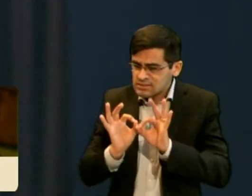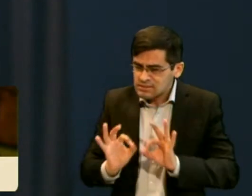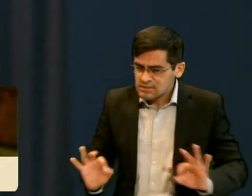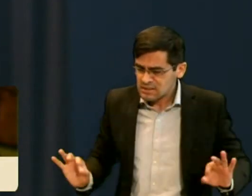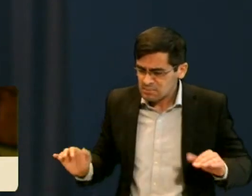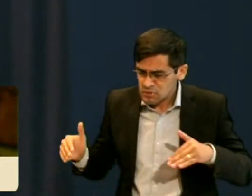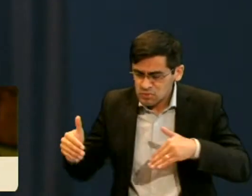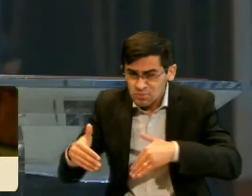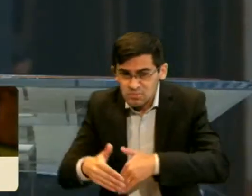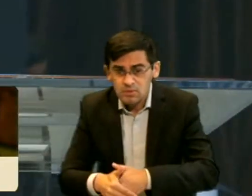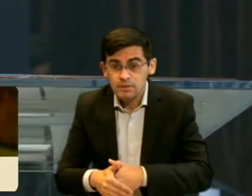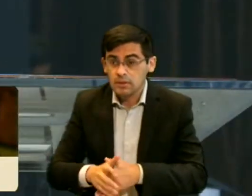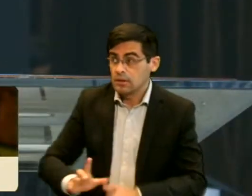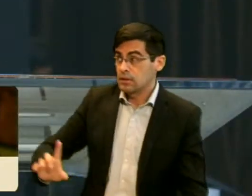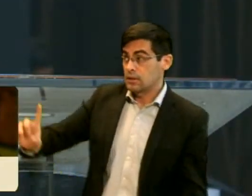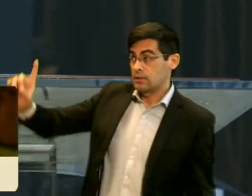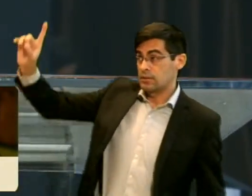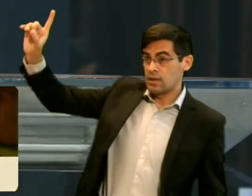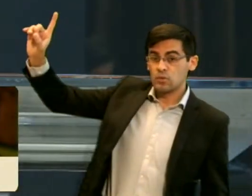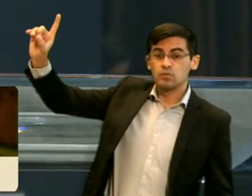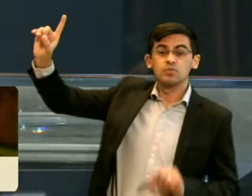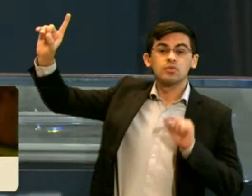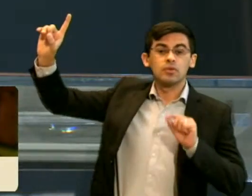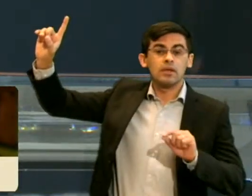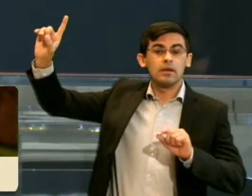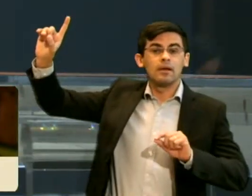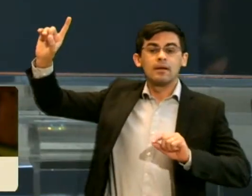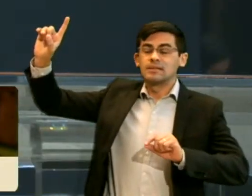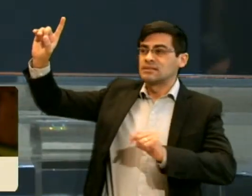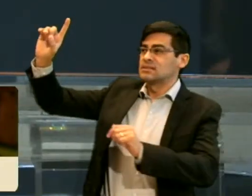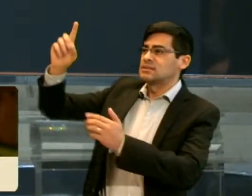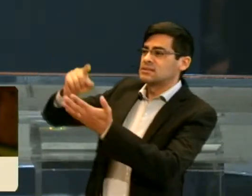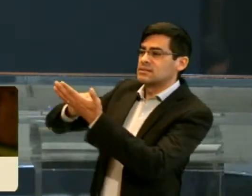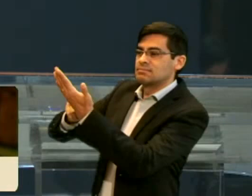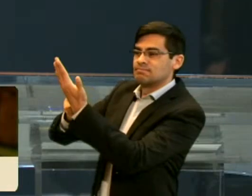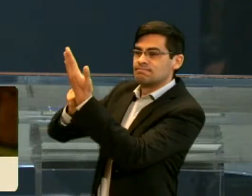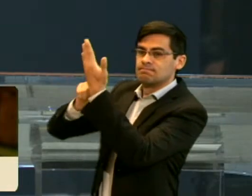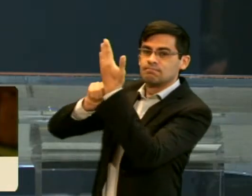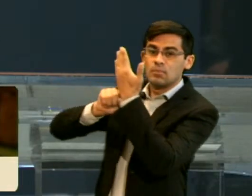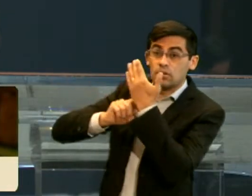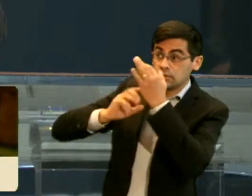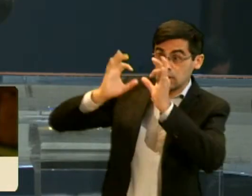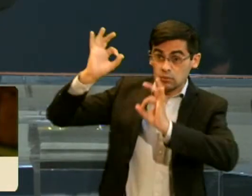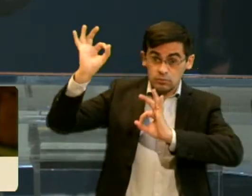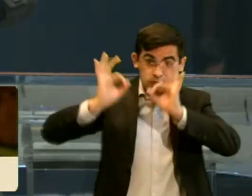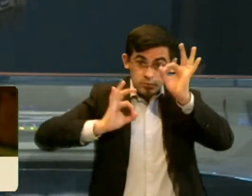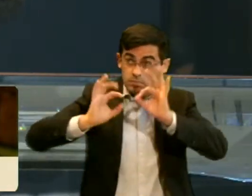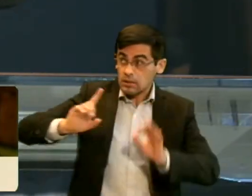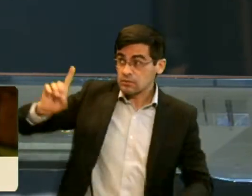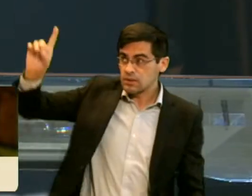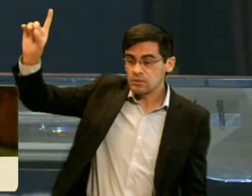Deus muitas vezes manifesta os planos dele para nós, desvenda